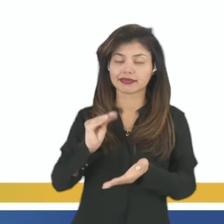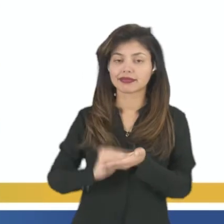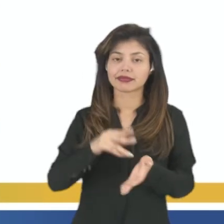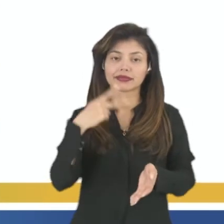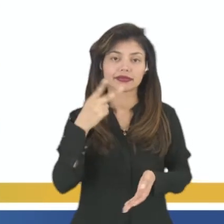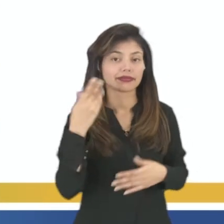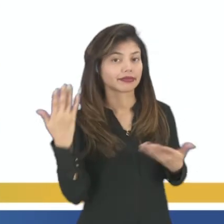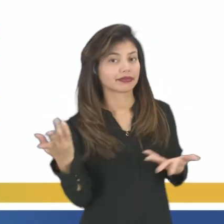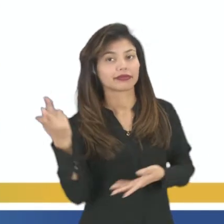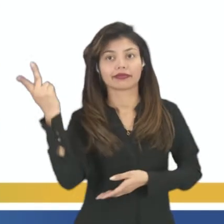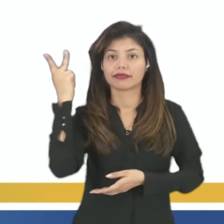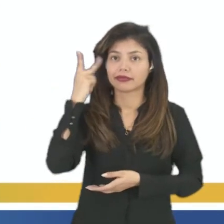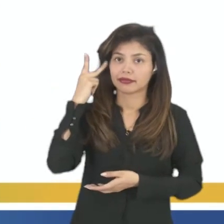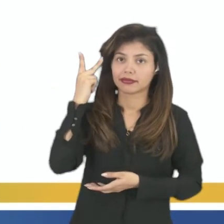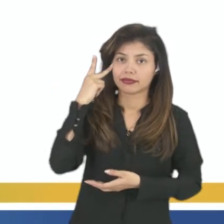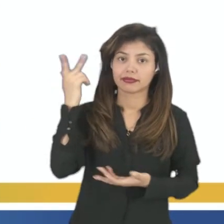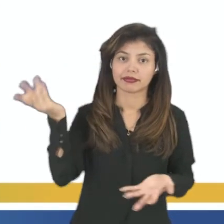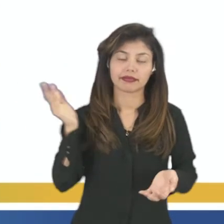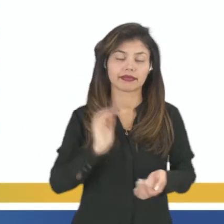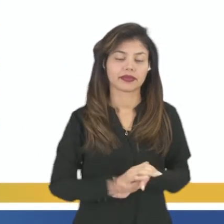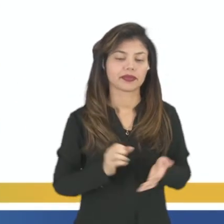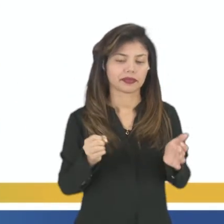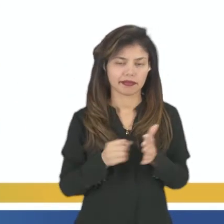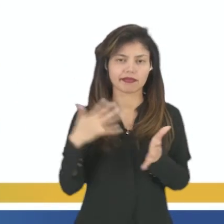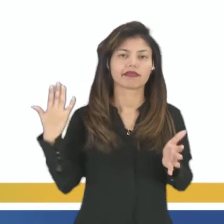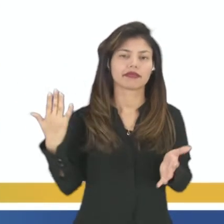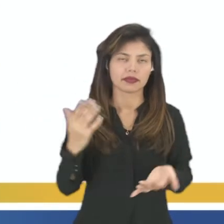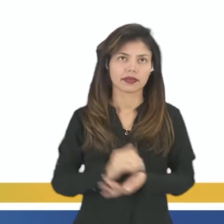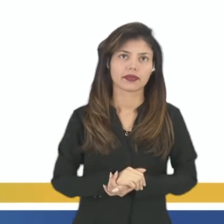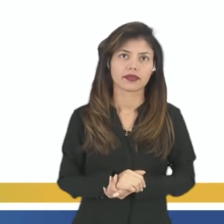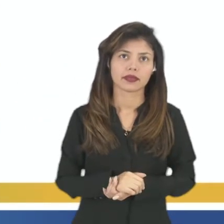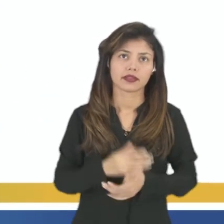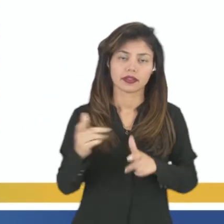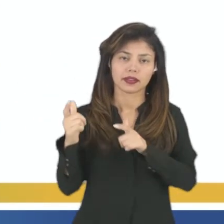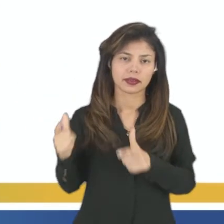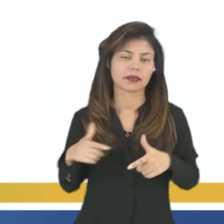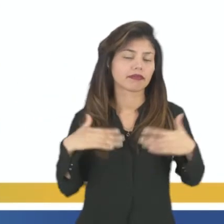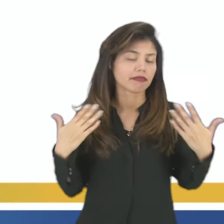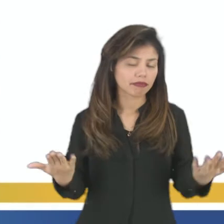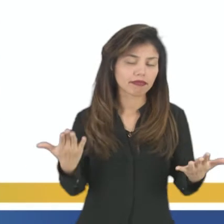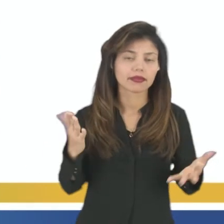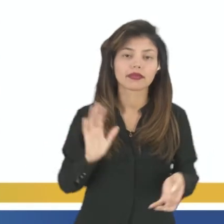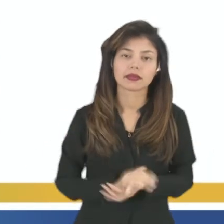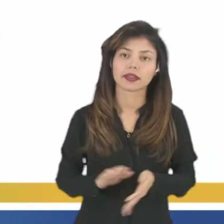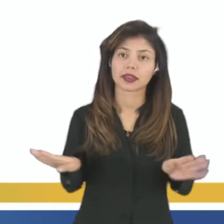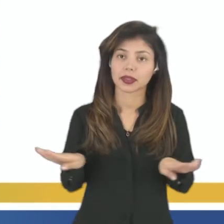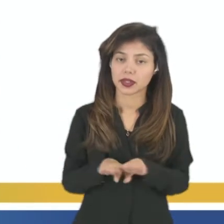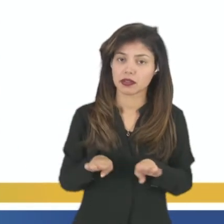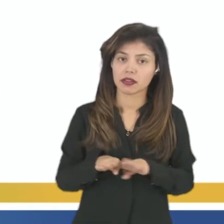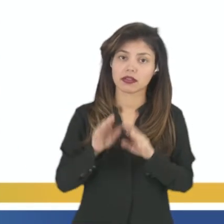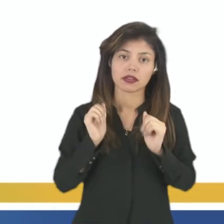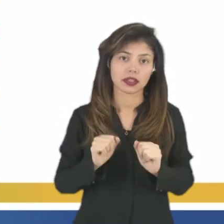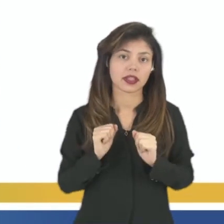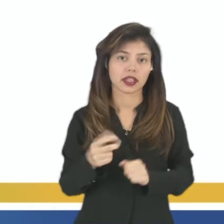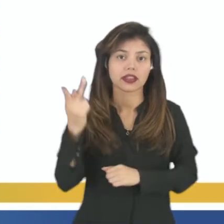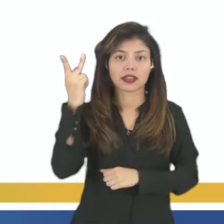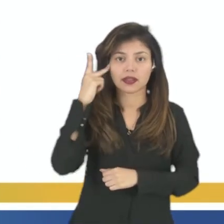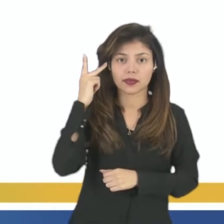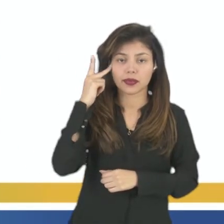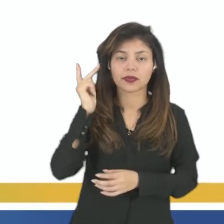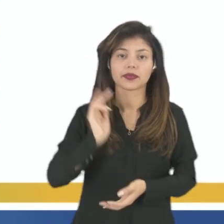São Paulo, né? Apesar de tantas cidades que eu falei, como Xangai, Hong Kong, Londres, Nova York, mas podemos também perceber que São